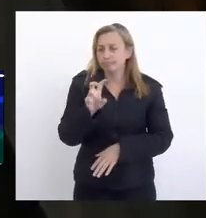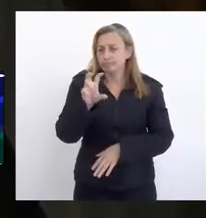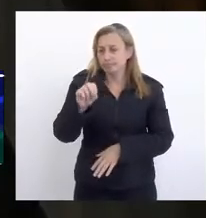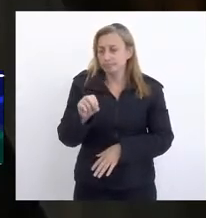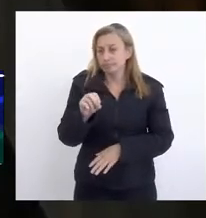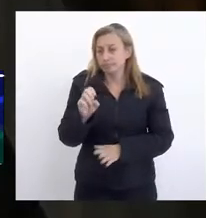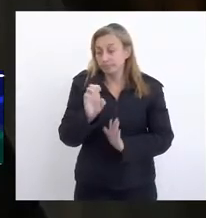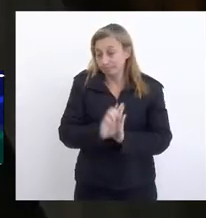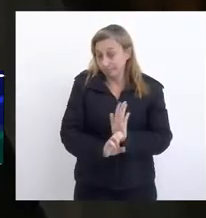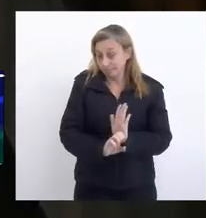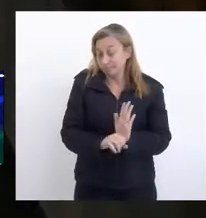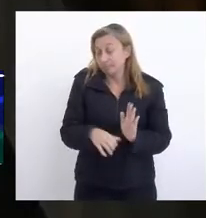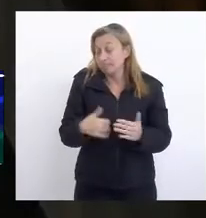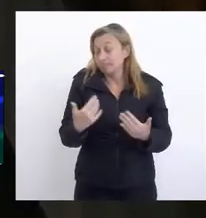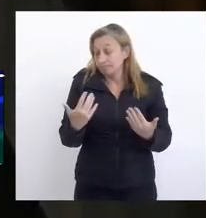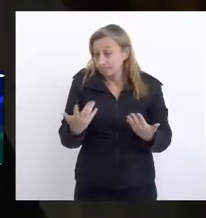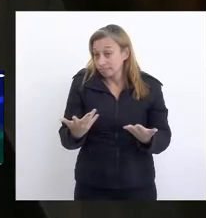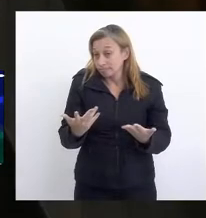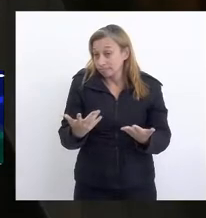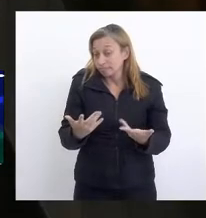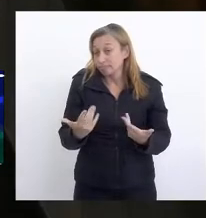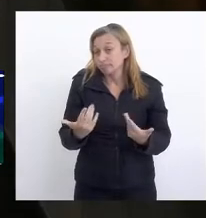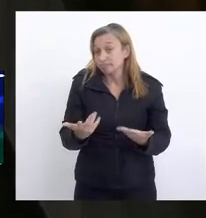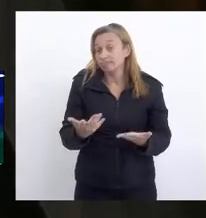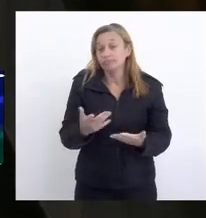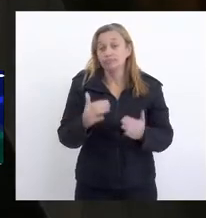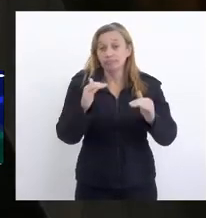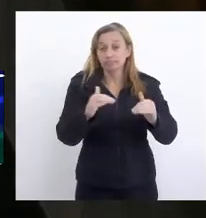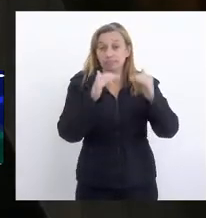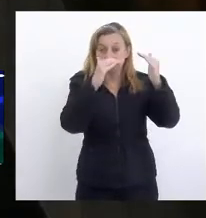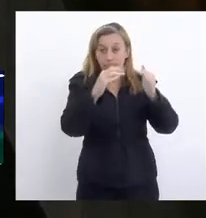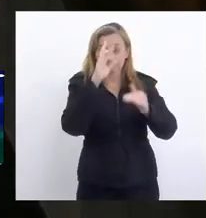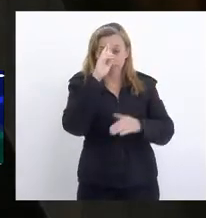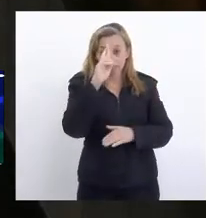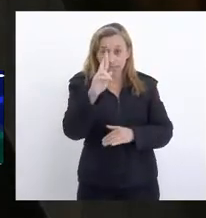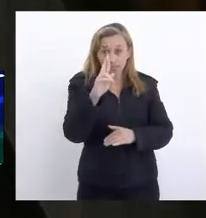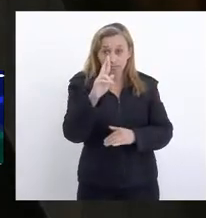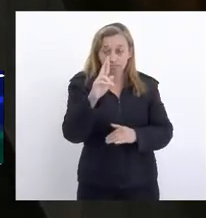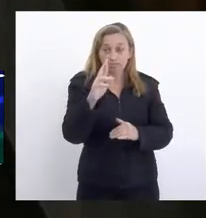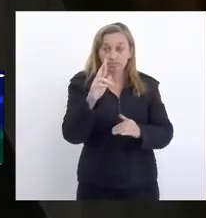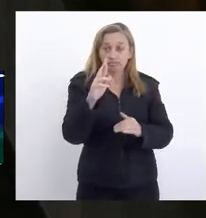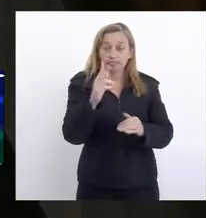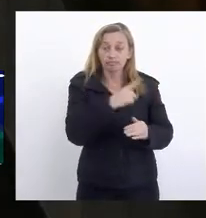50 emendas. Para ser preciso, Vossa Excelência já me informou, foram